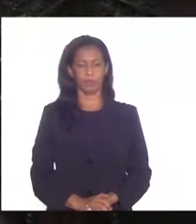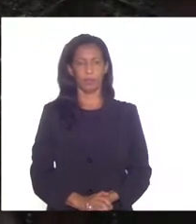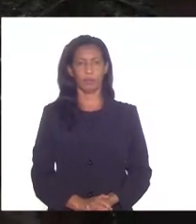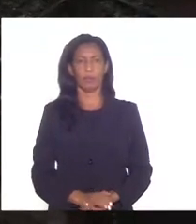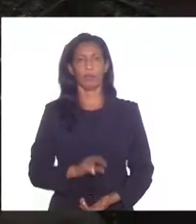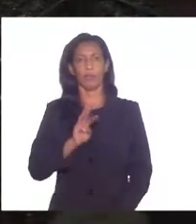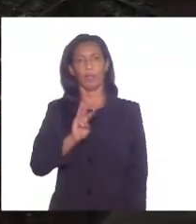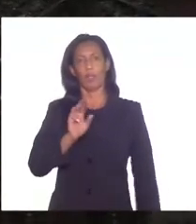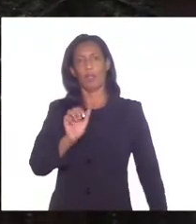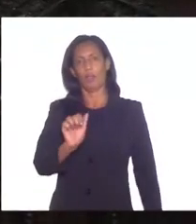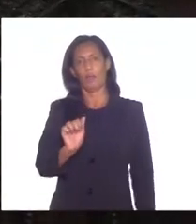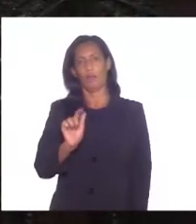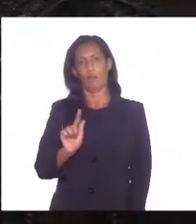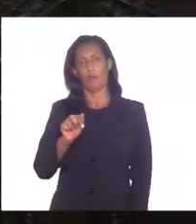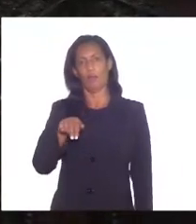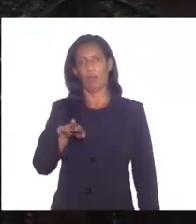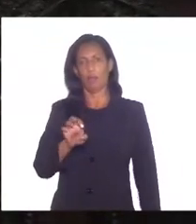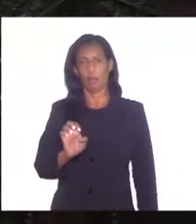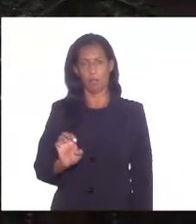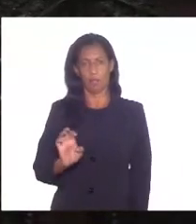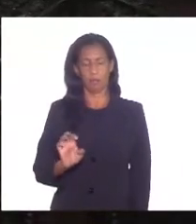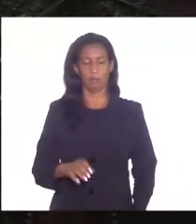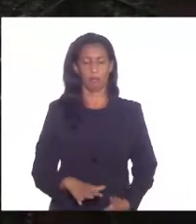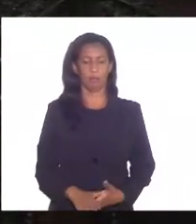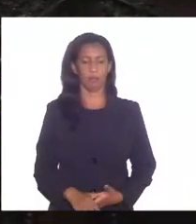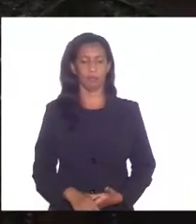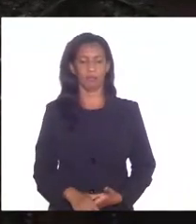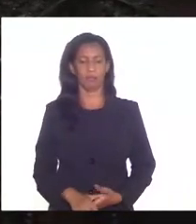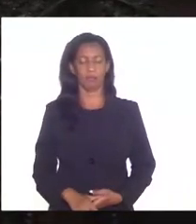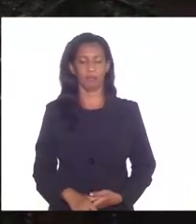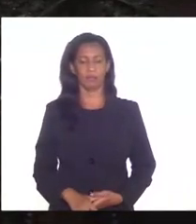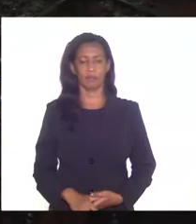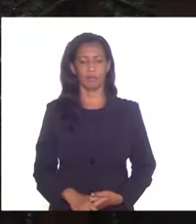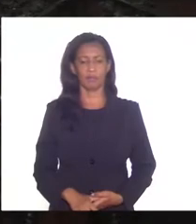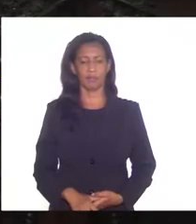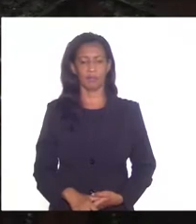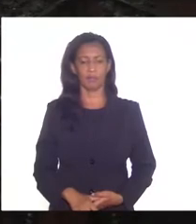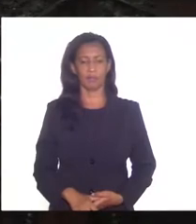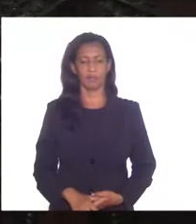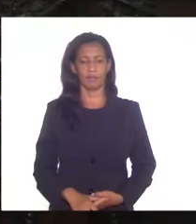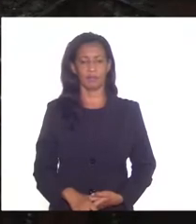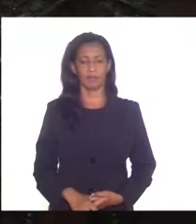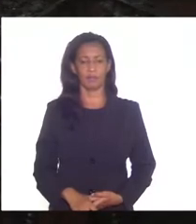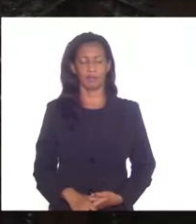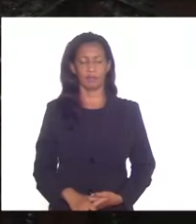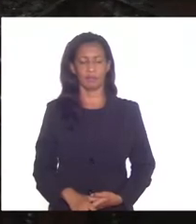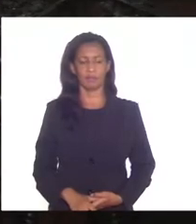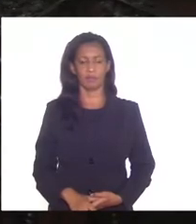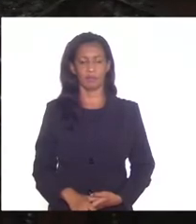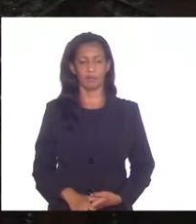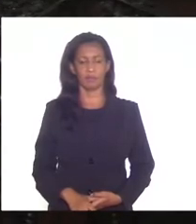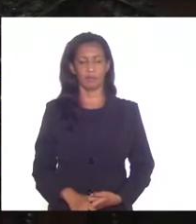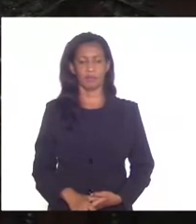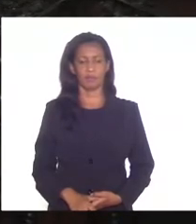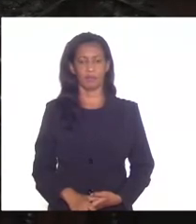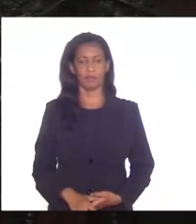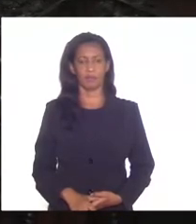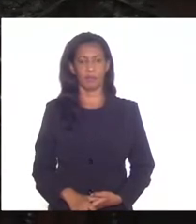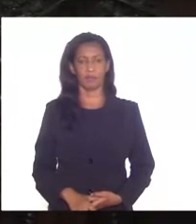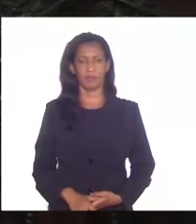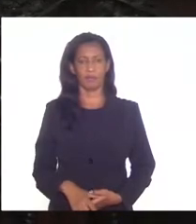Wagner Vitter. Oi, deputado. A palavra é sua. Eu posso